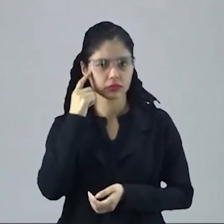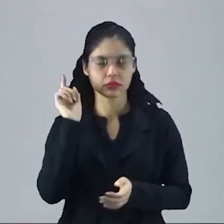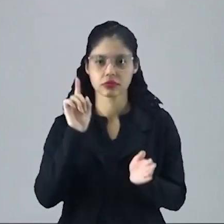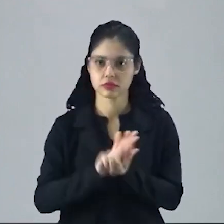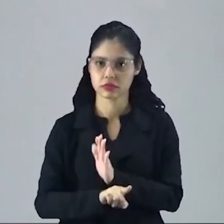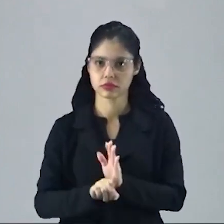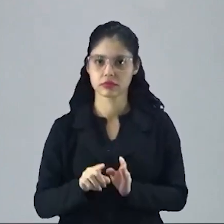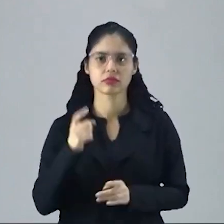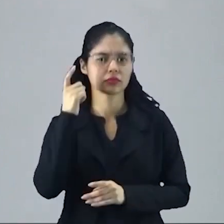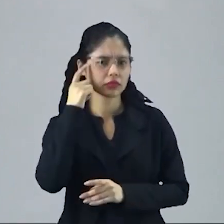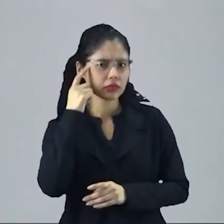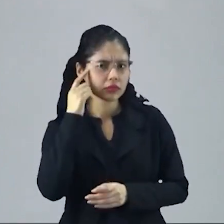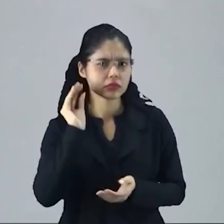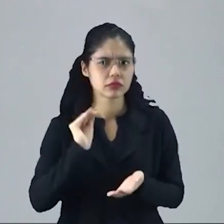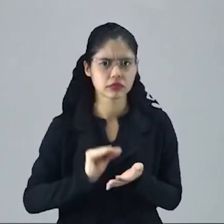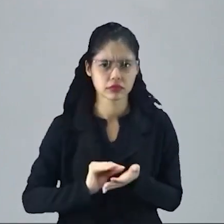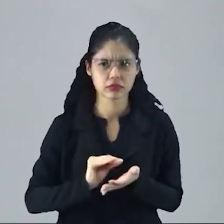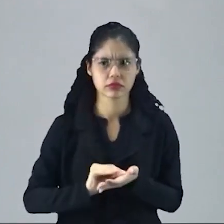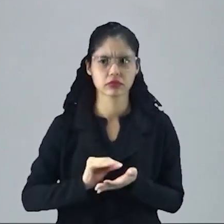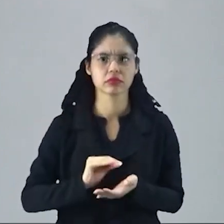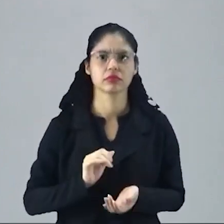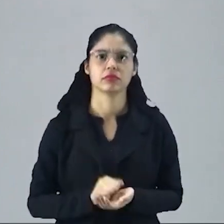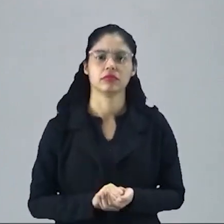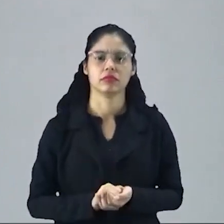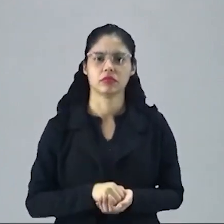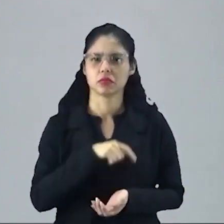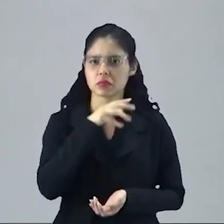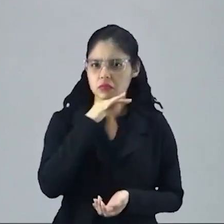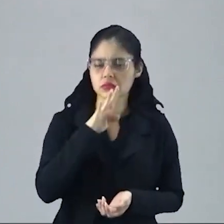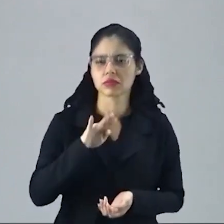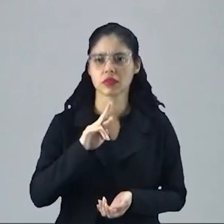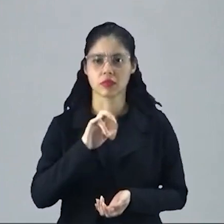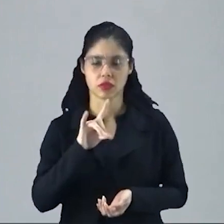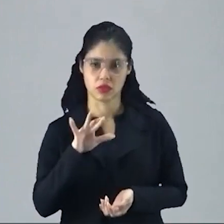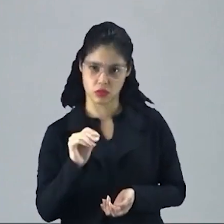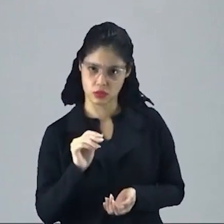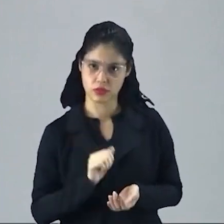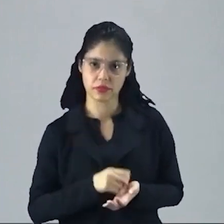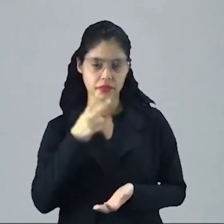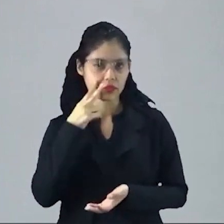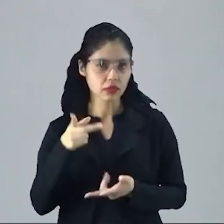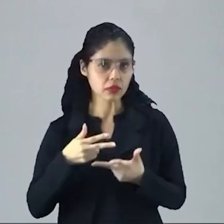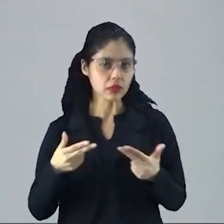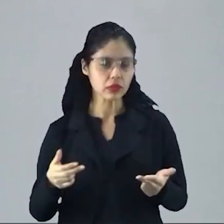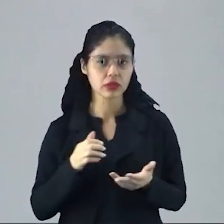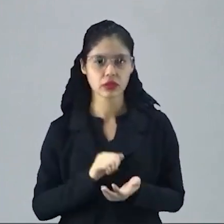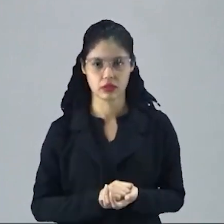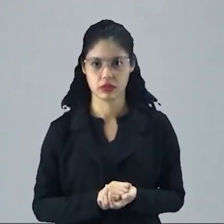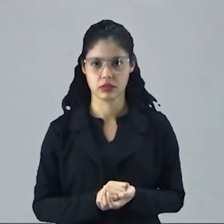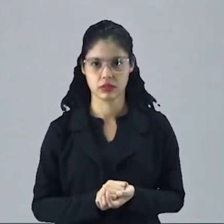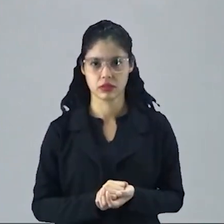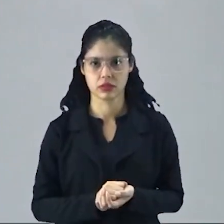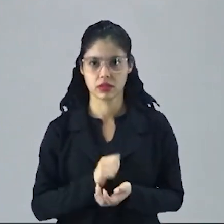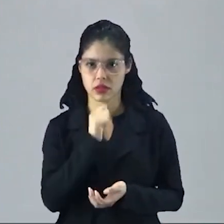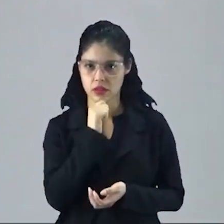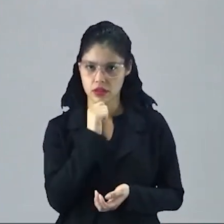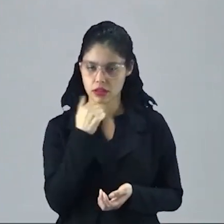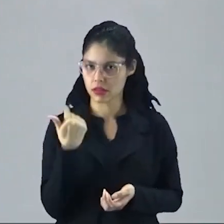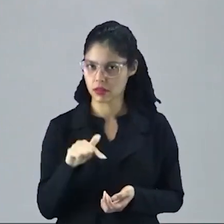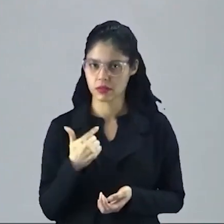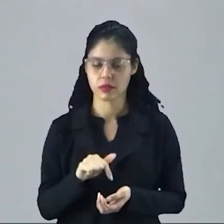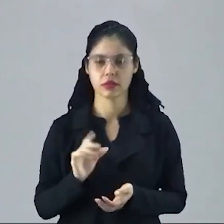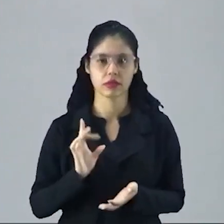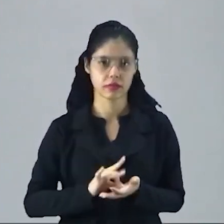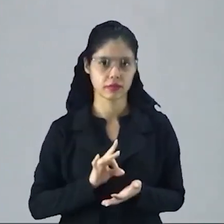nessa questão do inconsciente, nessa questão do absurdo, né, de você ver uma coisa que ela não existe